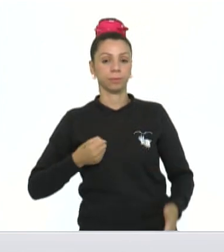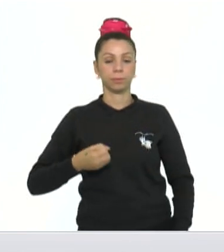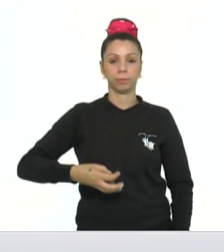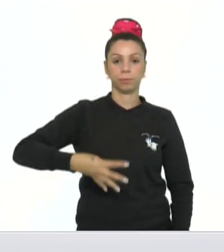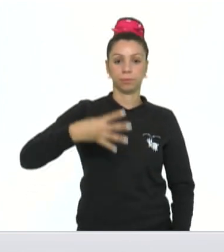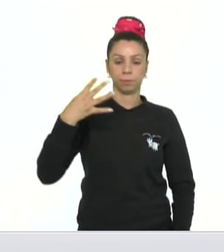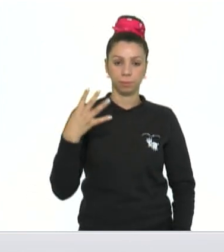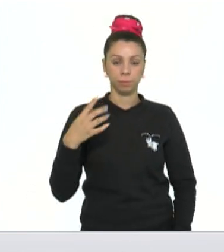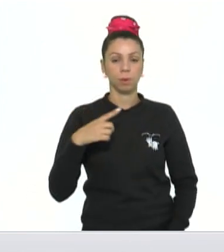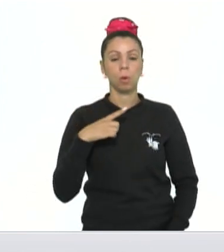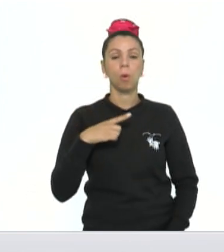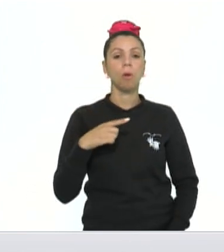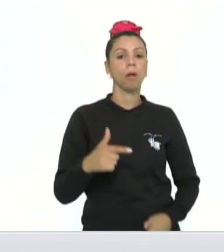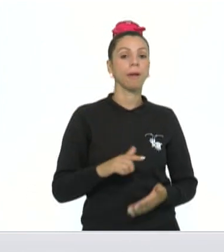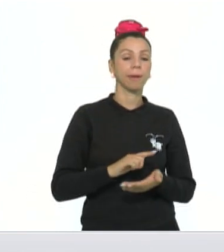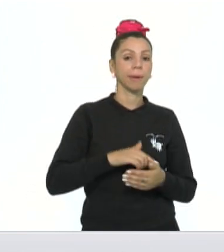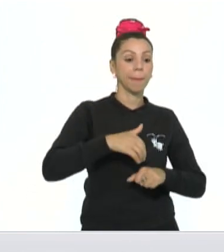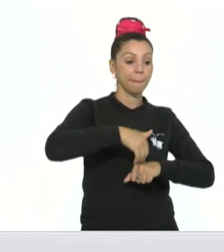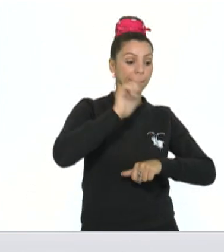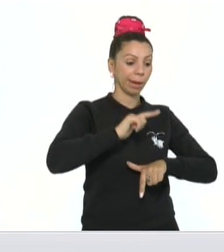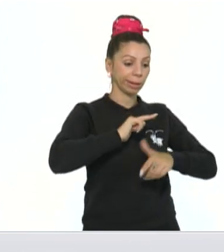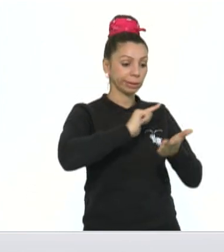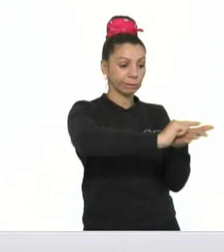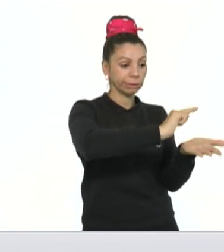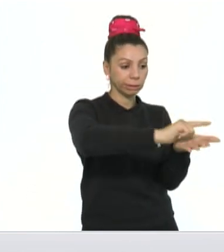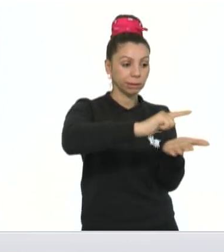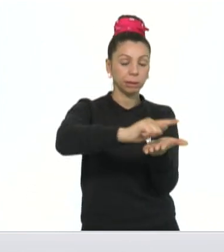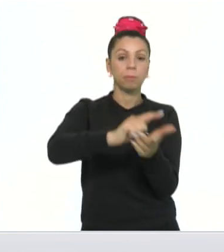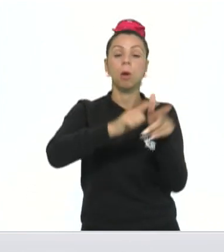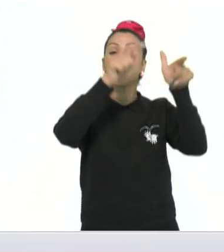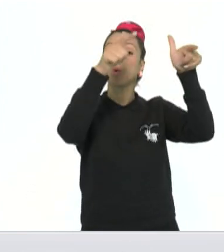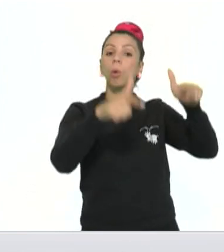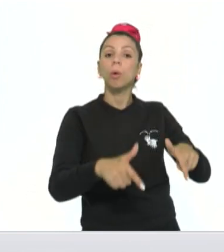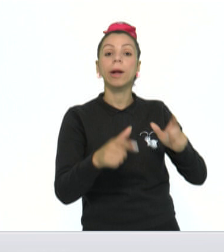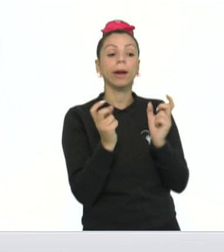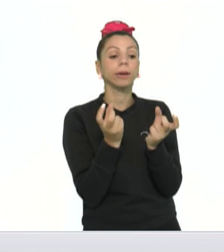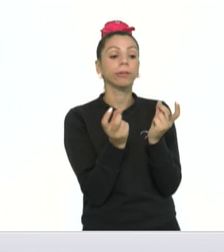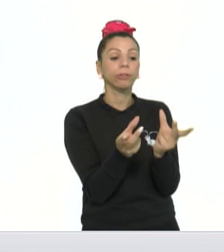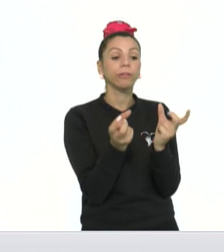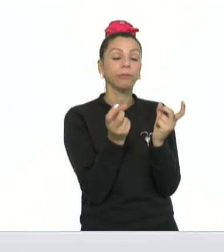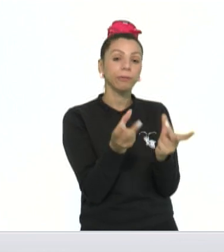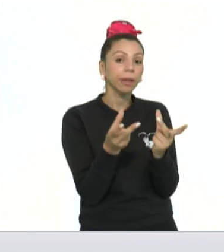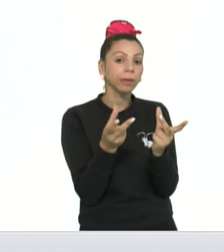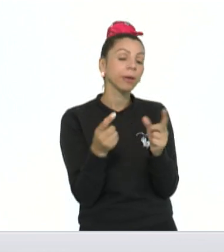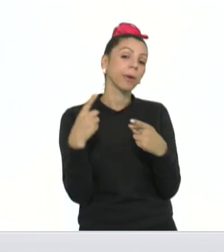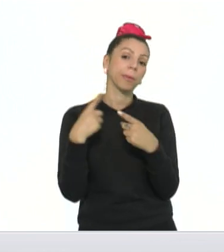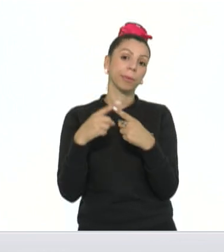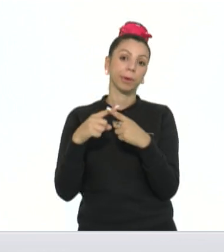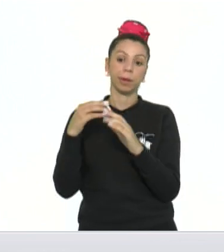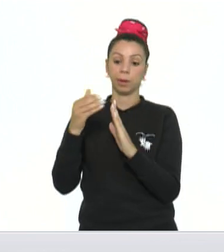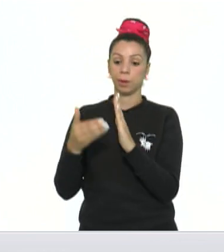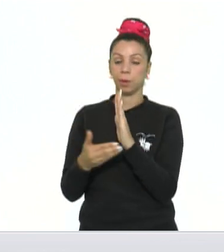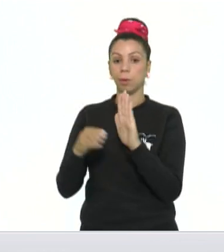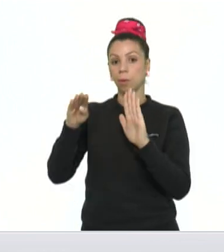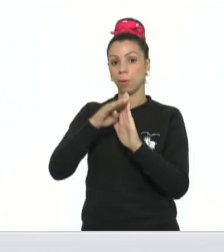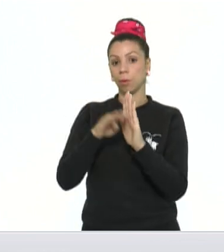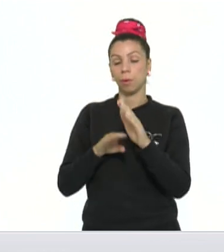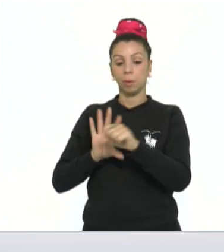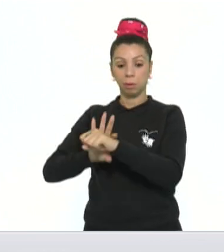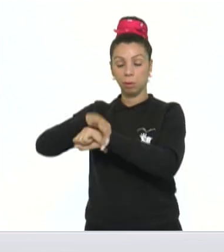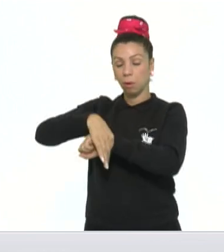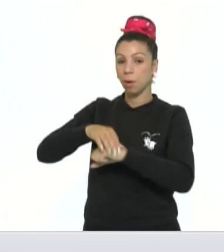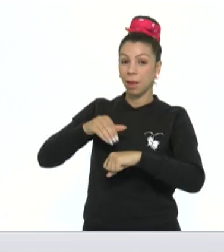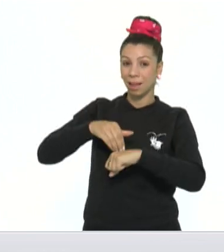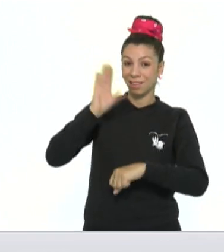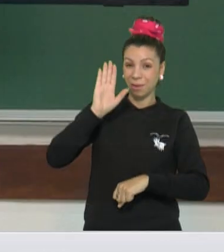limpeza das sedes dos deliveries. Porque entre todas as medidas de segurança, esta é uma das